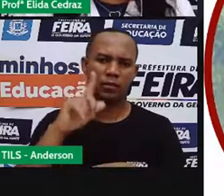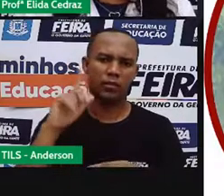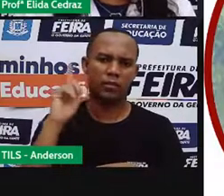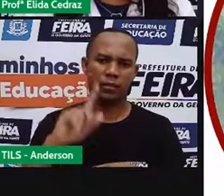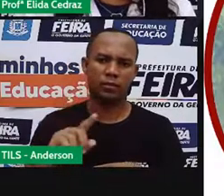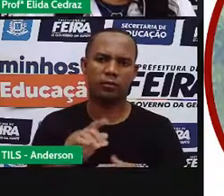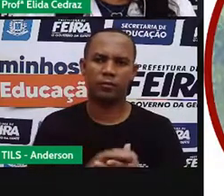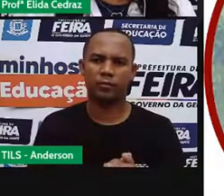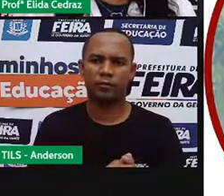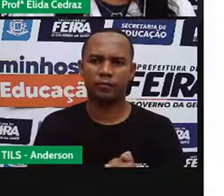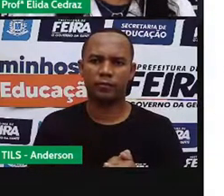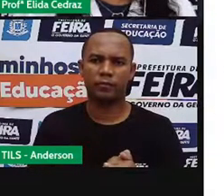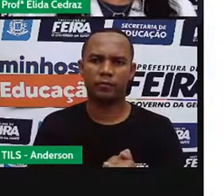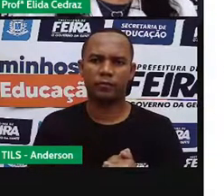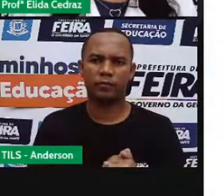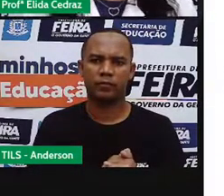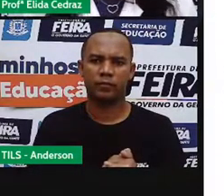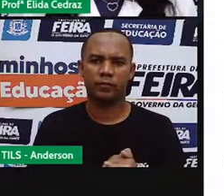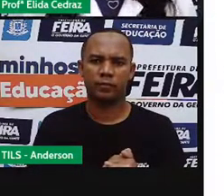aqui.